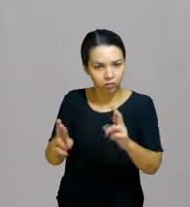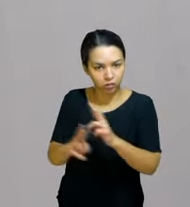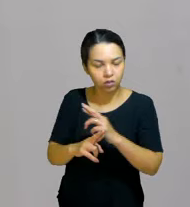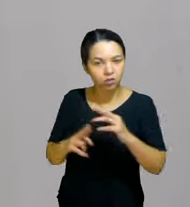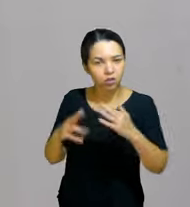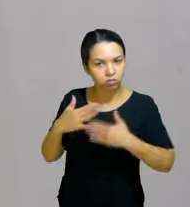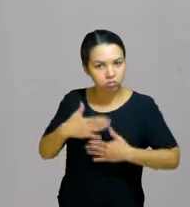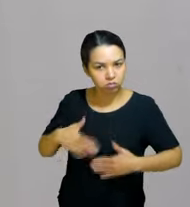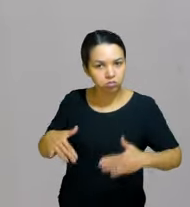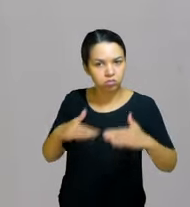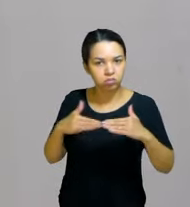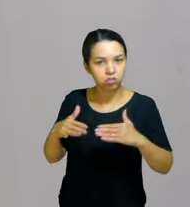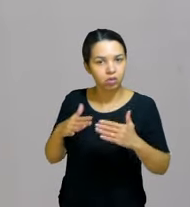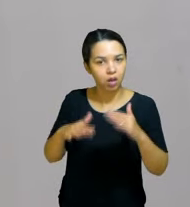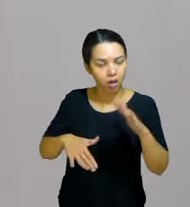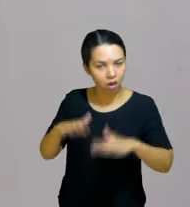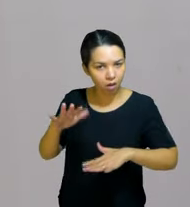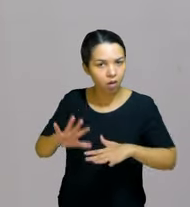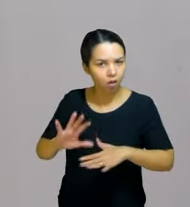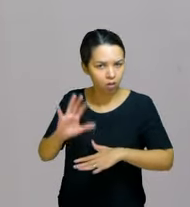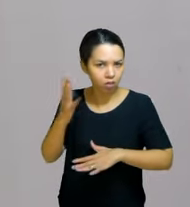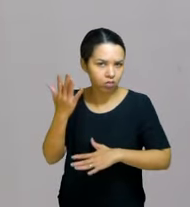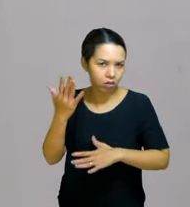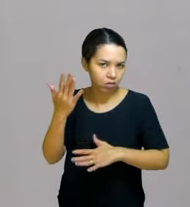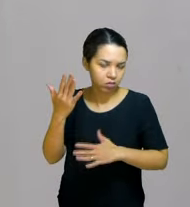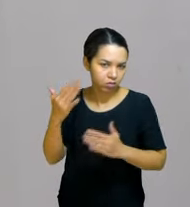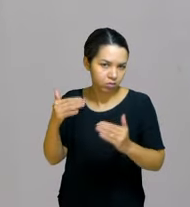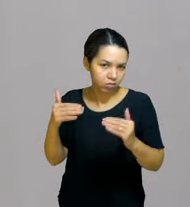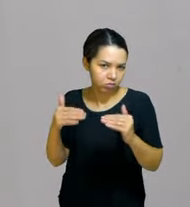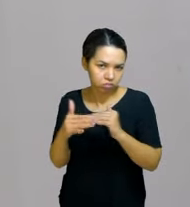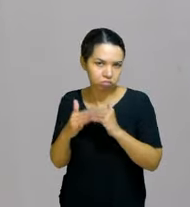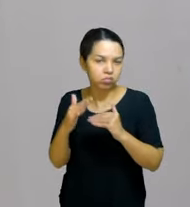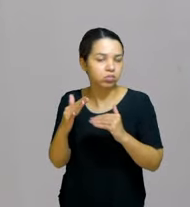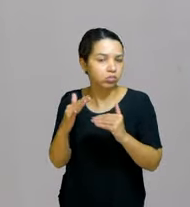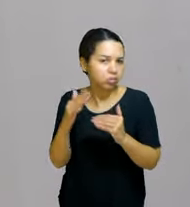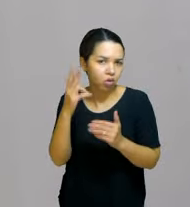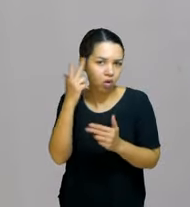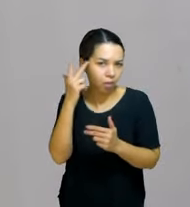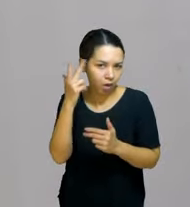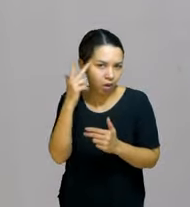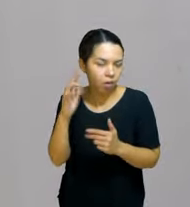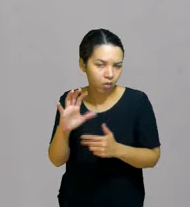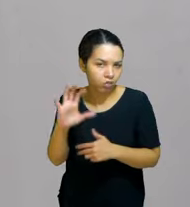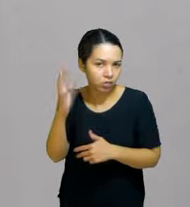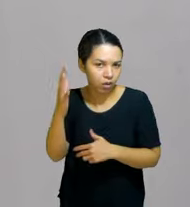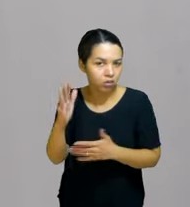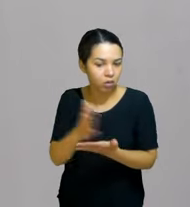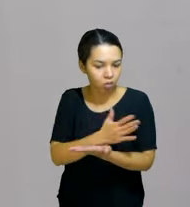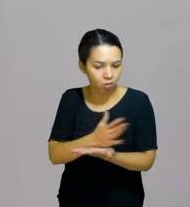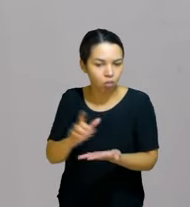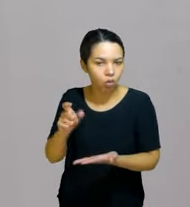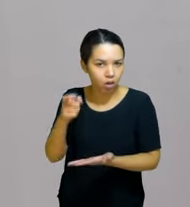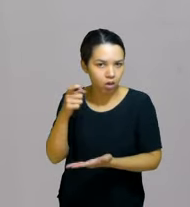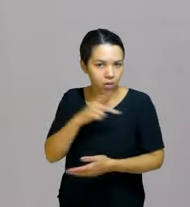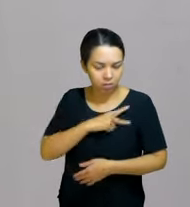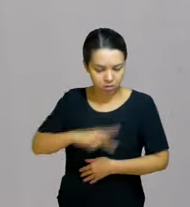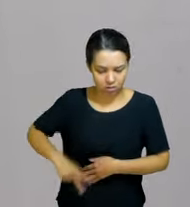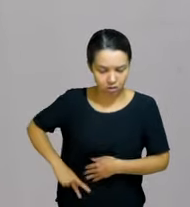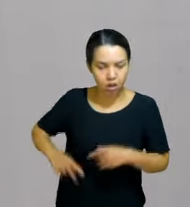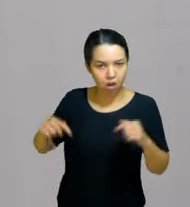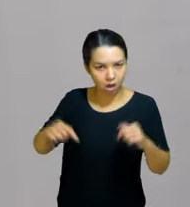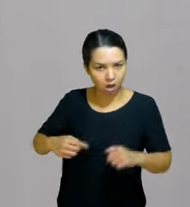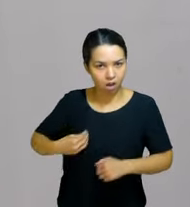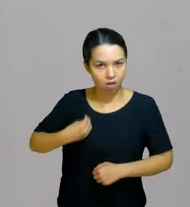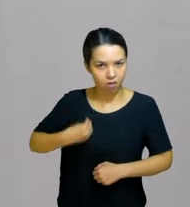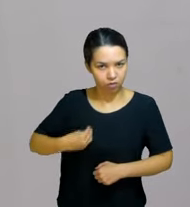de desentendimentos, claro, normal. Isso acontece. Alguns ex-presidentes estão aqui presentes, alguns